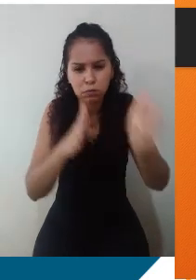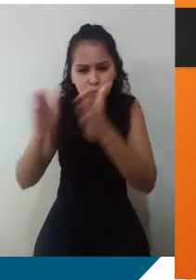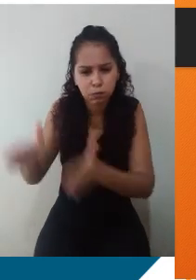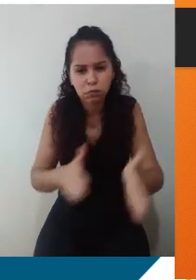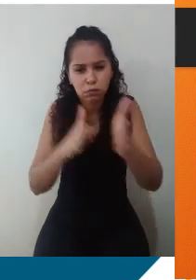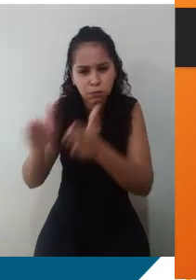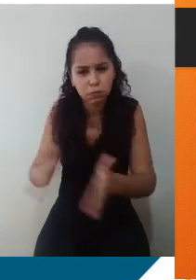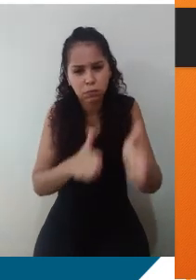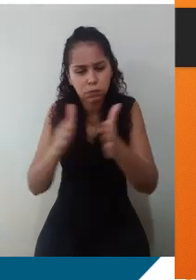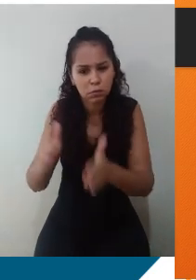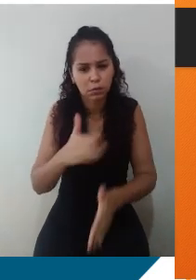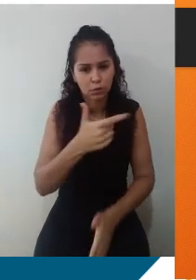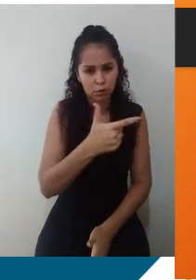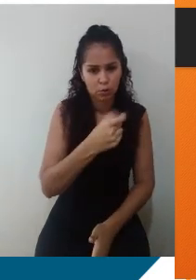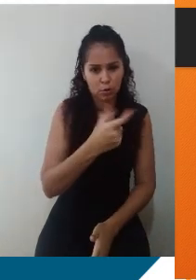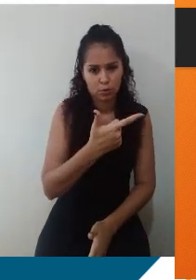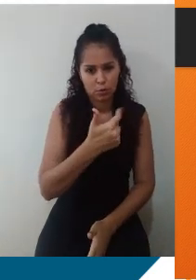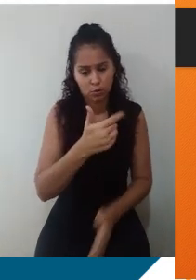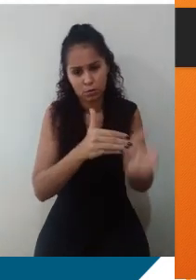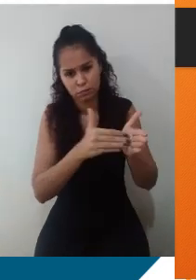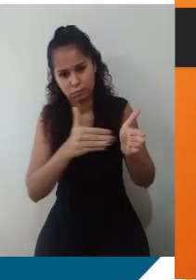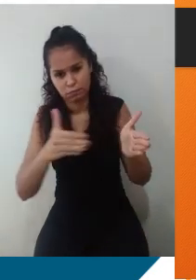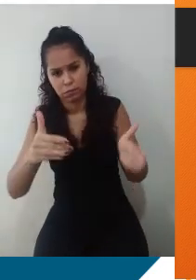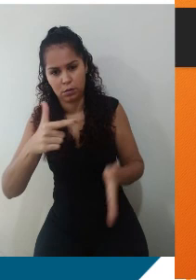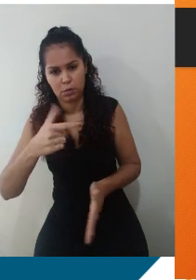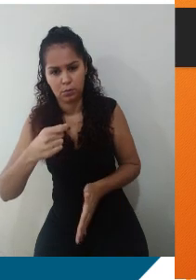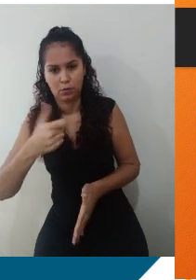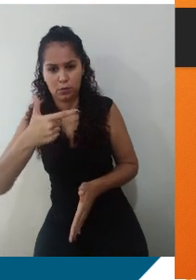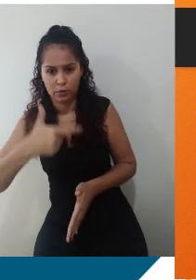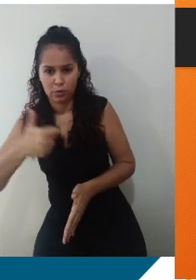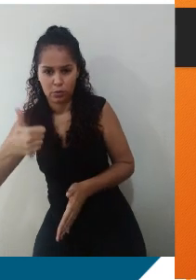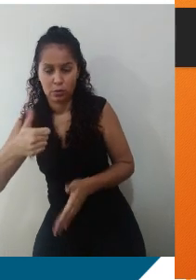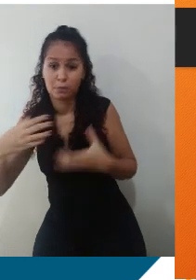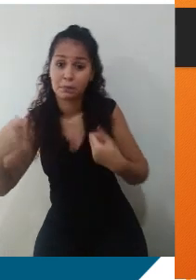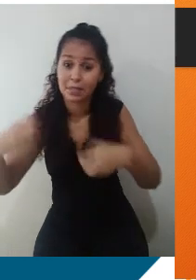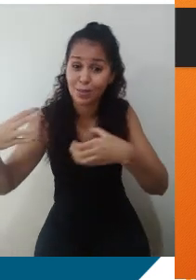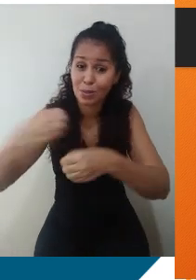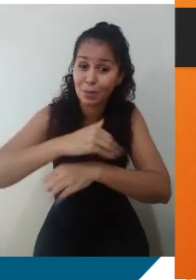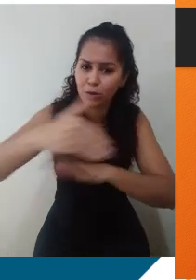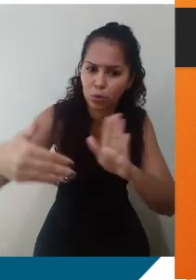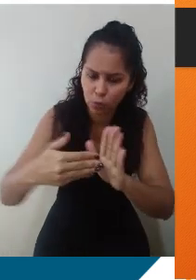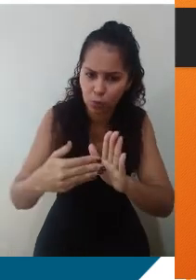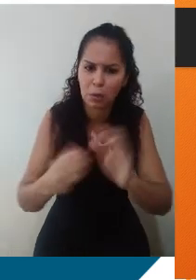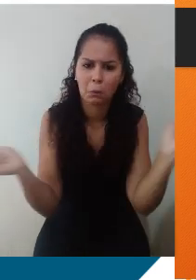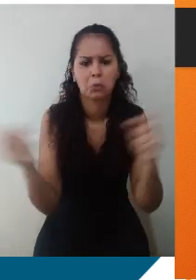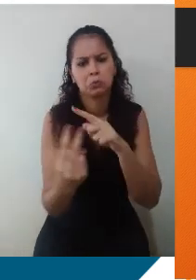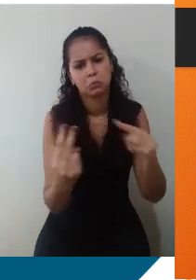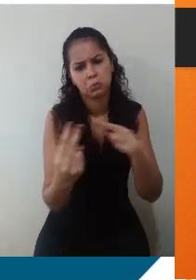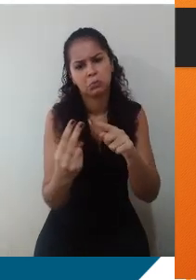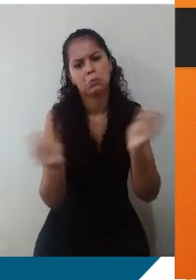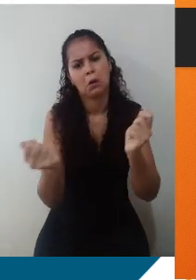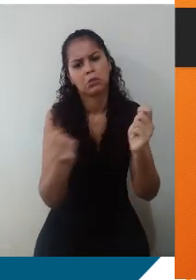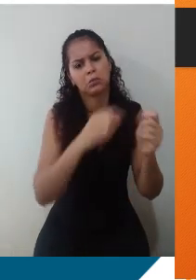desde 2012 até 2021. Portanto, nós teremos que somar todos esses valores. Nós temos duas opções. Ou nós